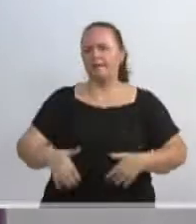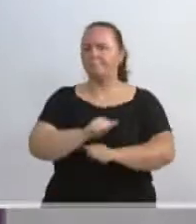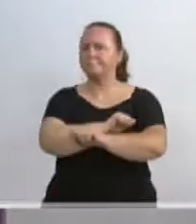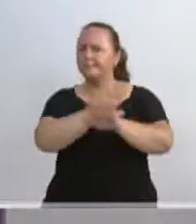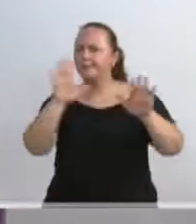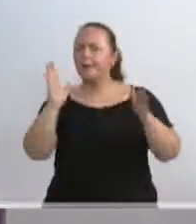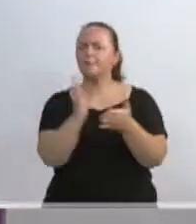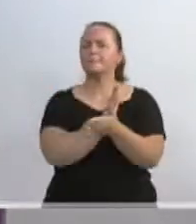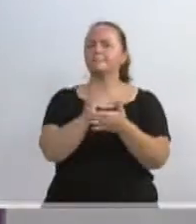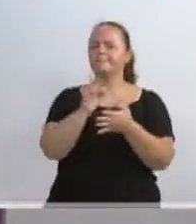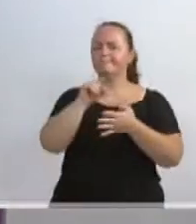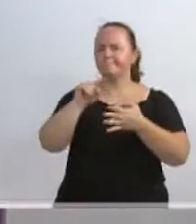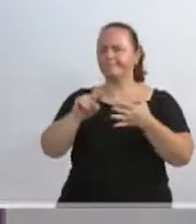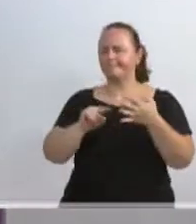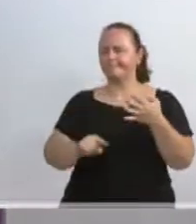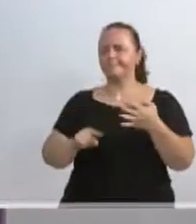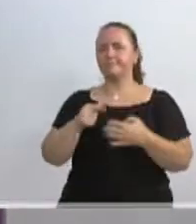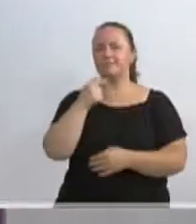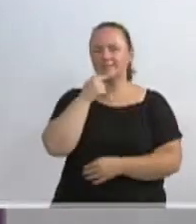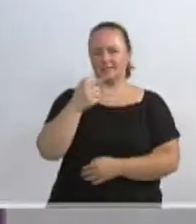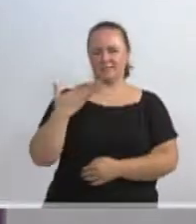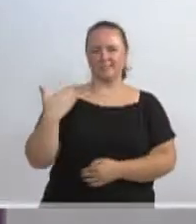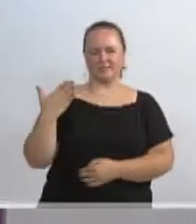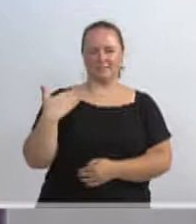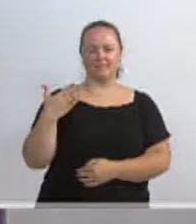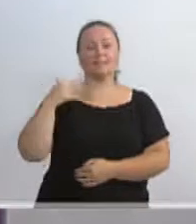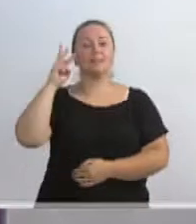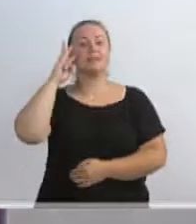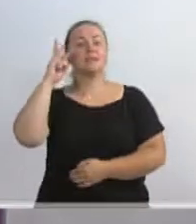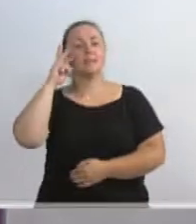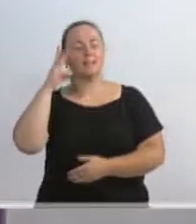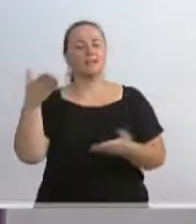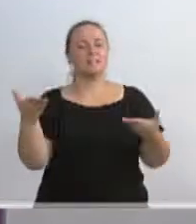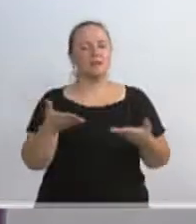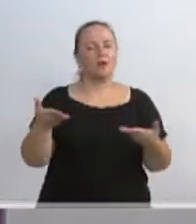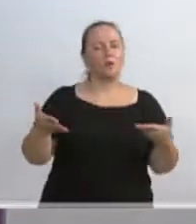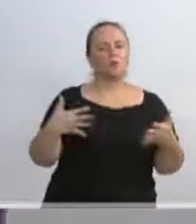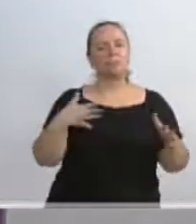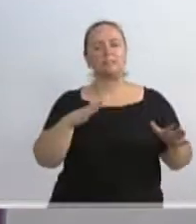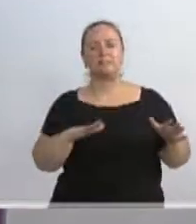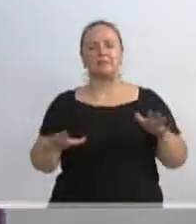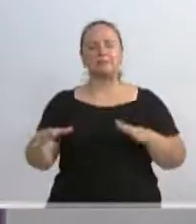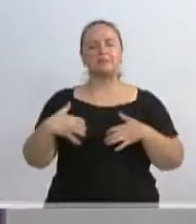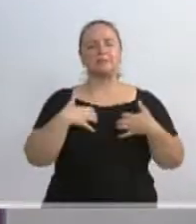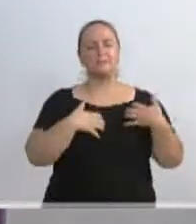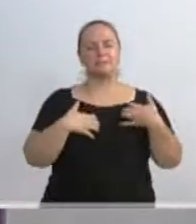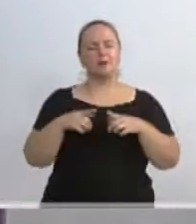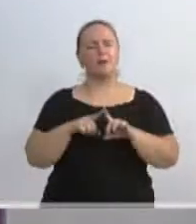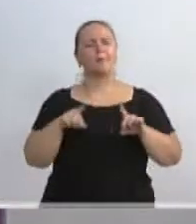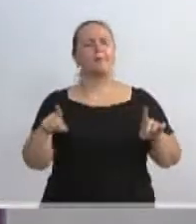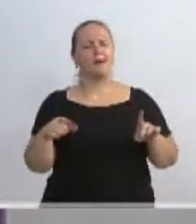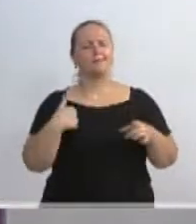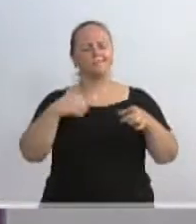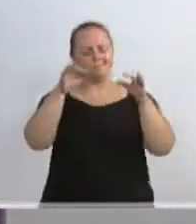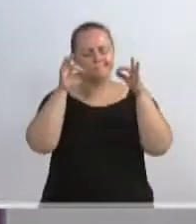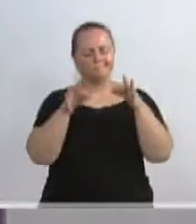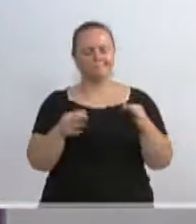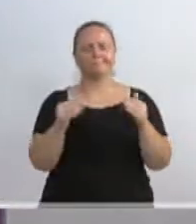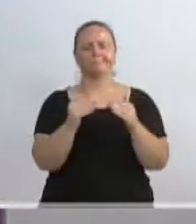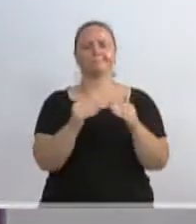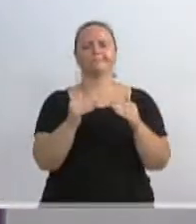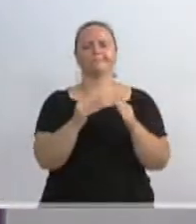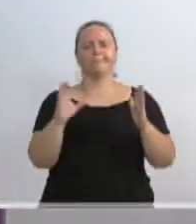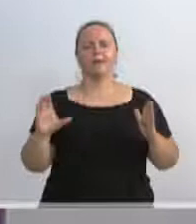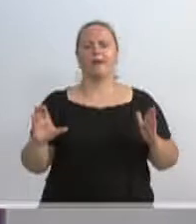que aconteceu na sessão passada e que hoje talvez com um pouco mal interpretada mas eu faço com othon com o vereador